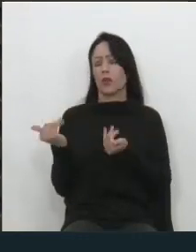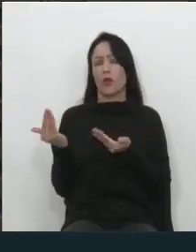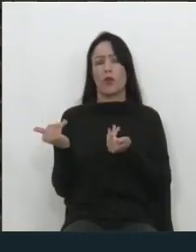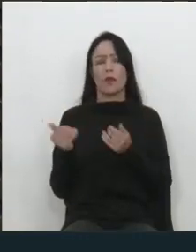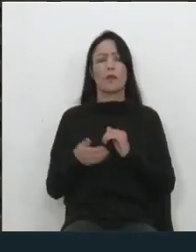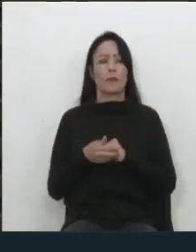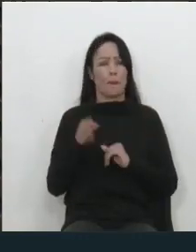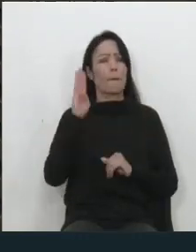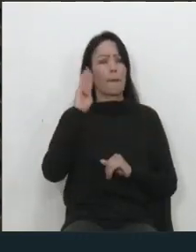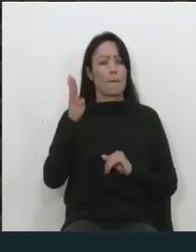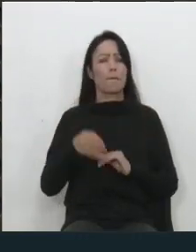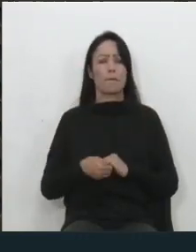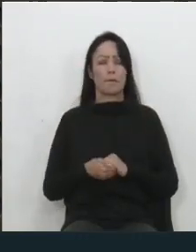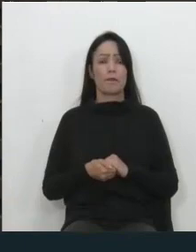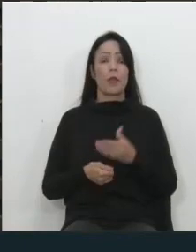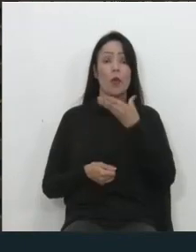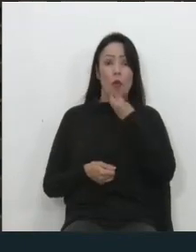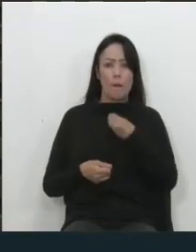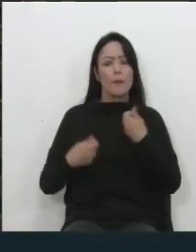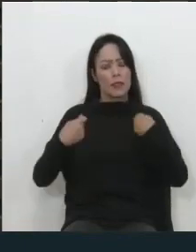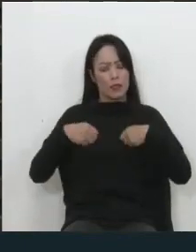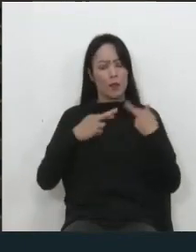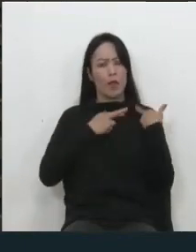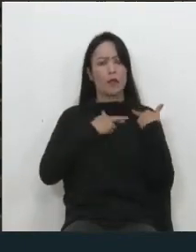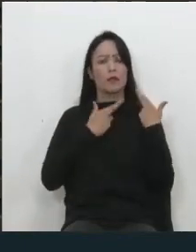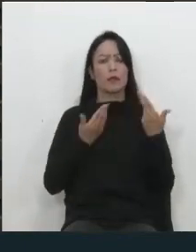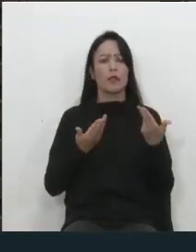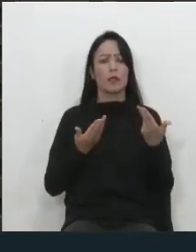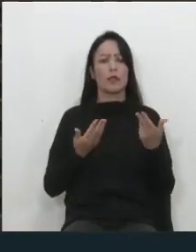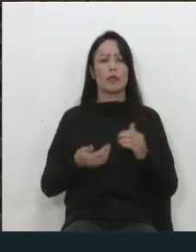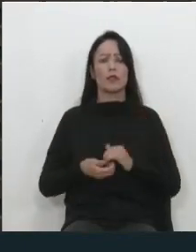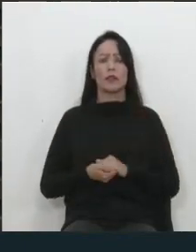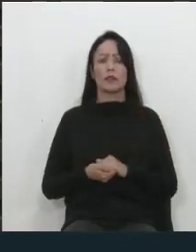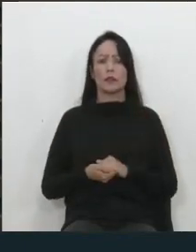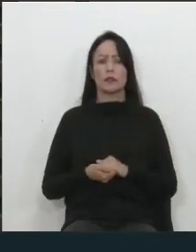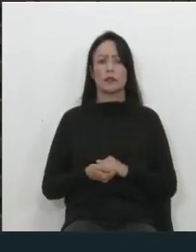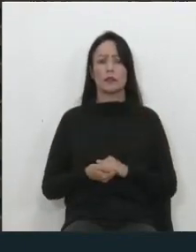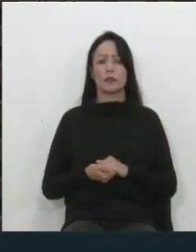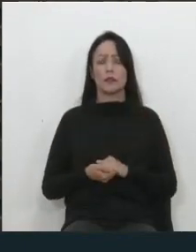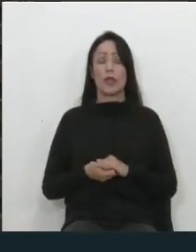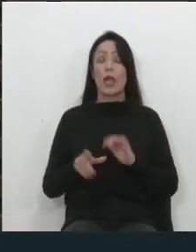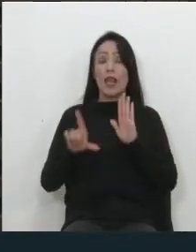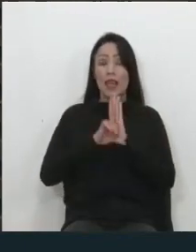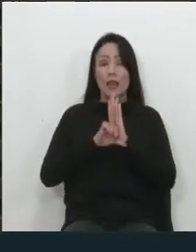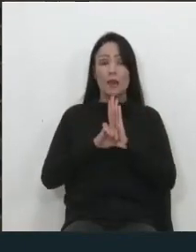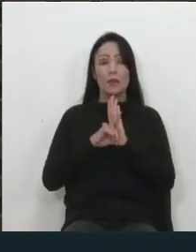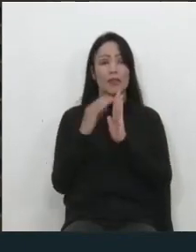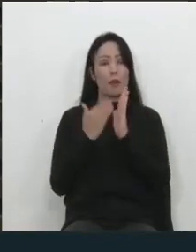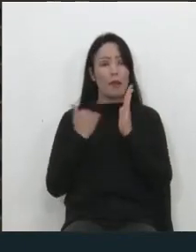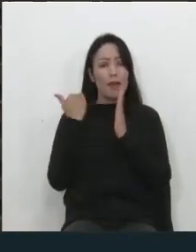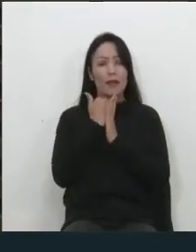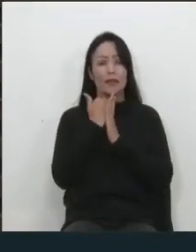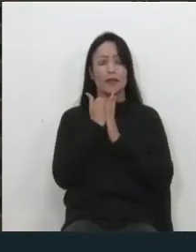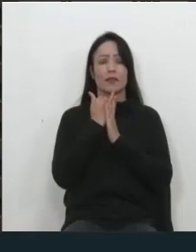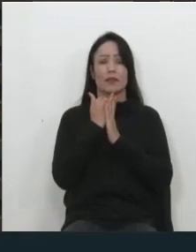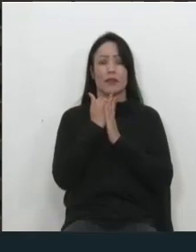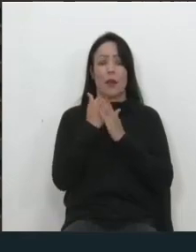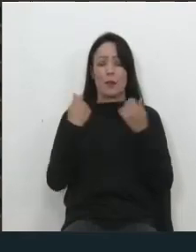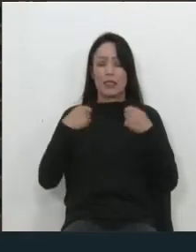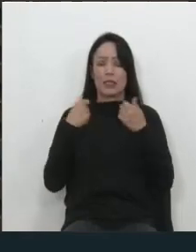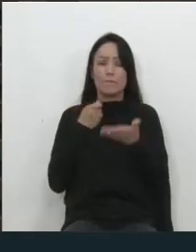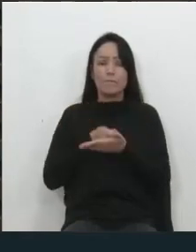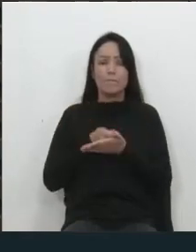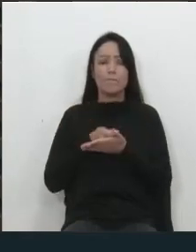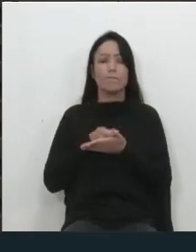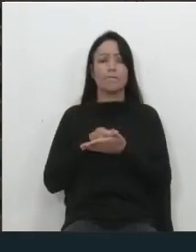né? Os homens têm que ter mais responsabilidade no trânsito e essa lei ela precisa ser mais intensificada, uma maior